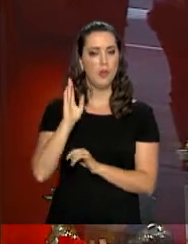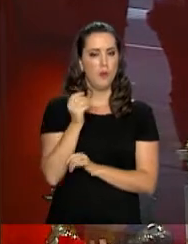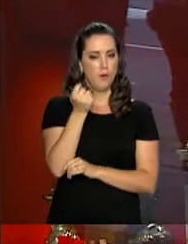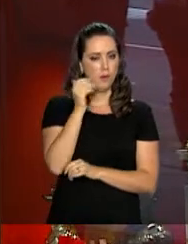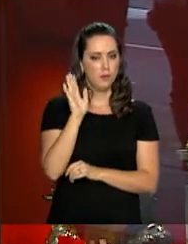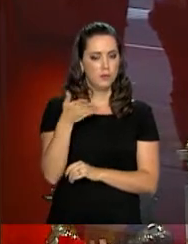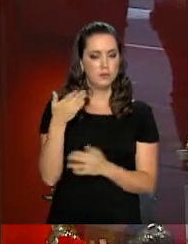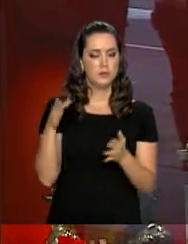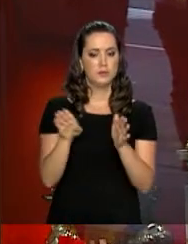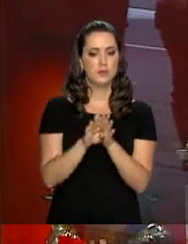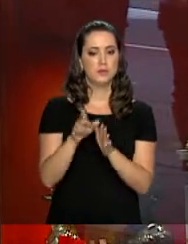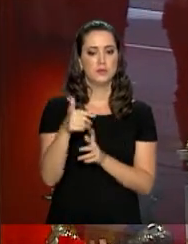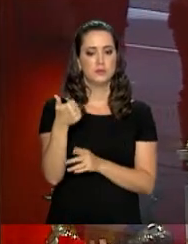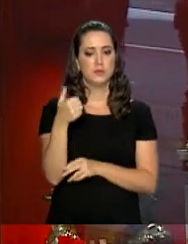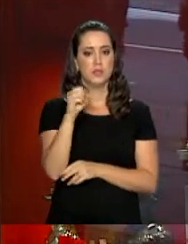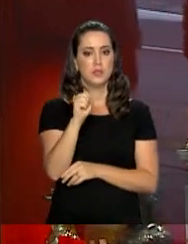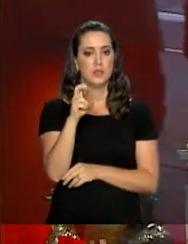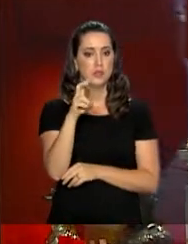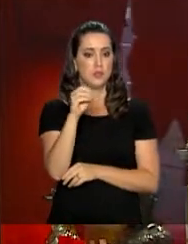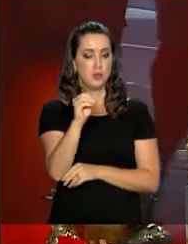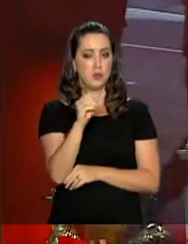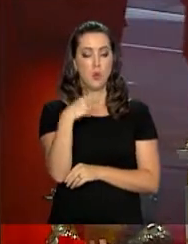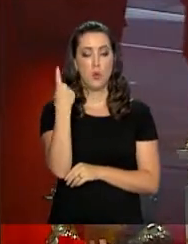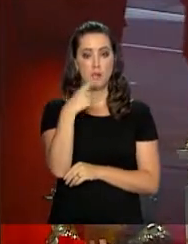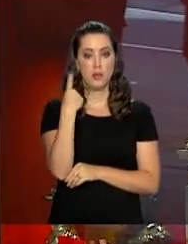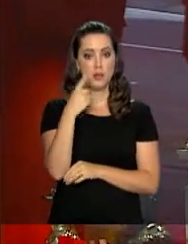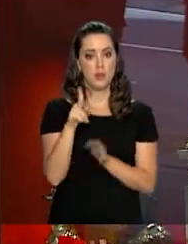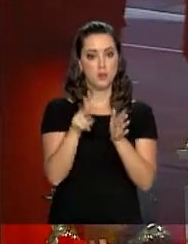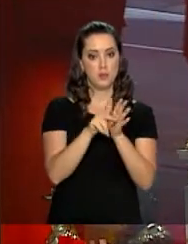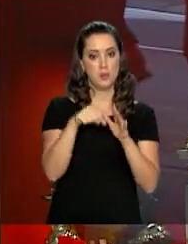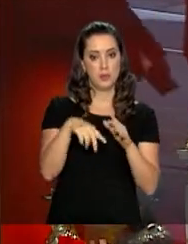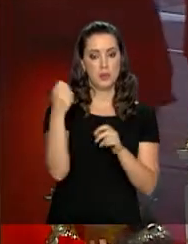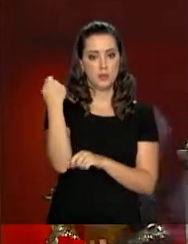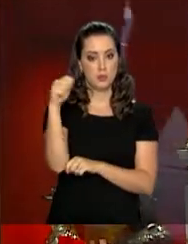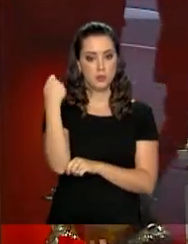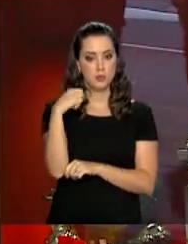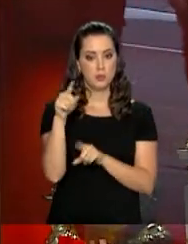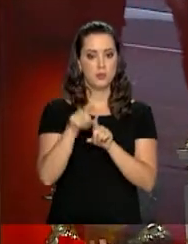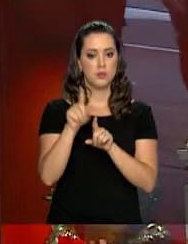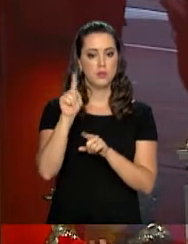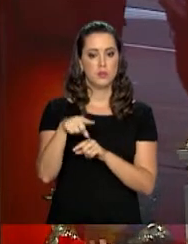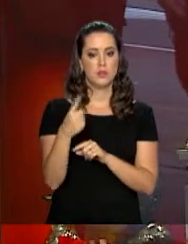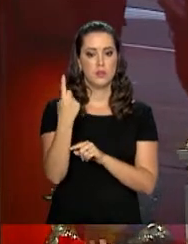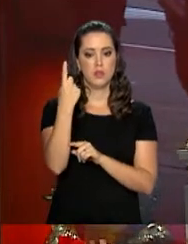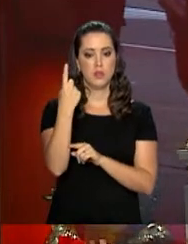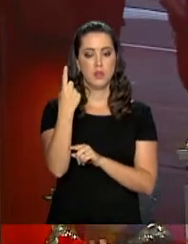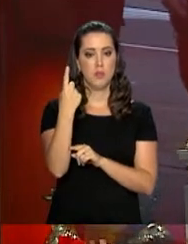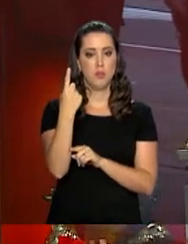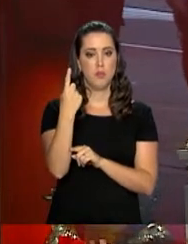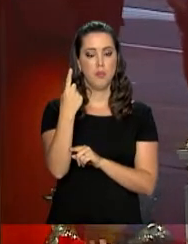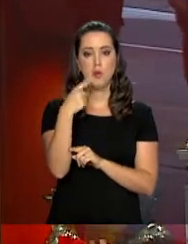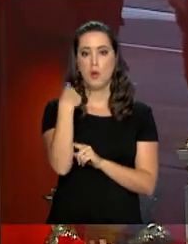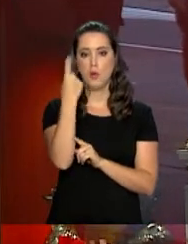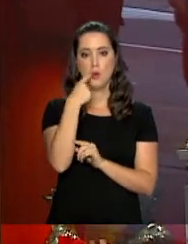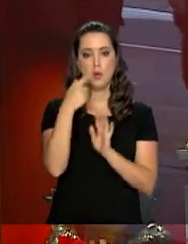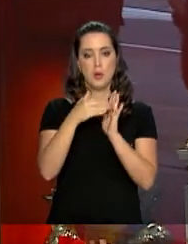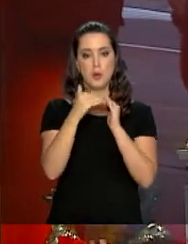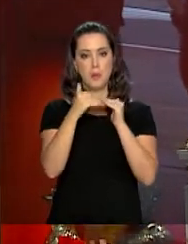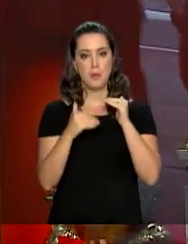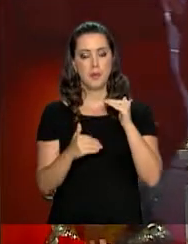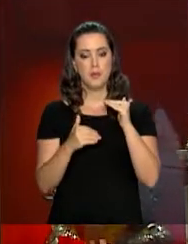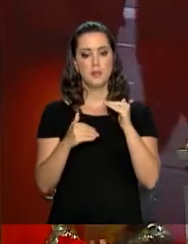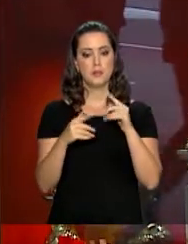logo mais às 18h50, horário local aqui de Buenos Aires, que é uma hora a menos que no